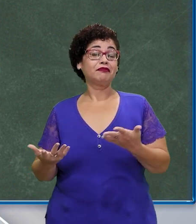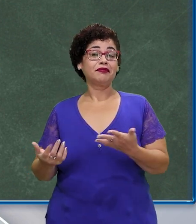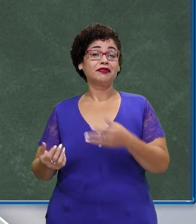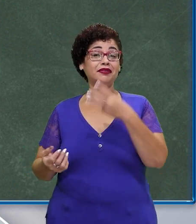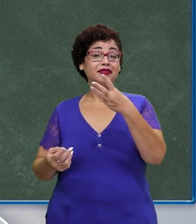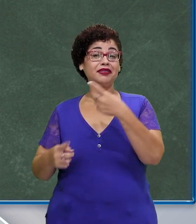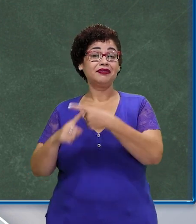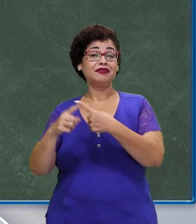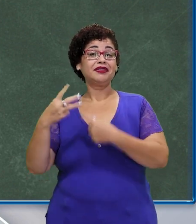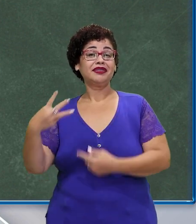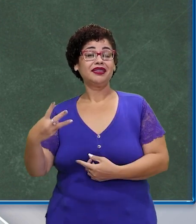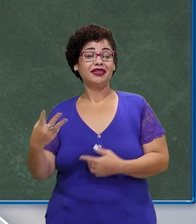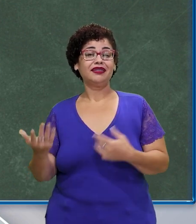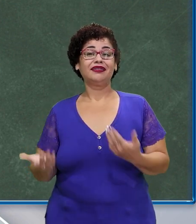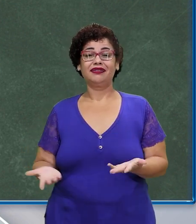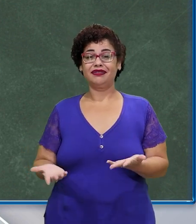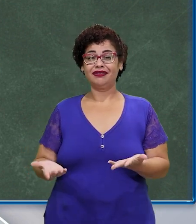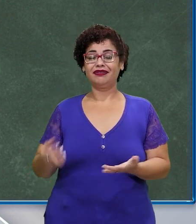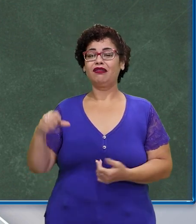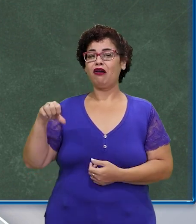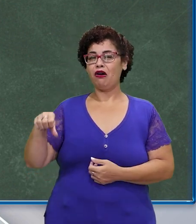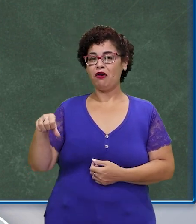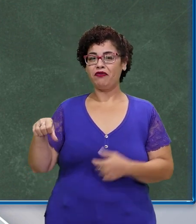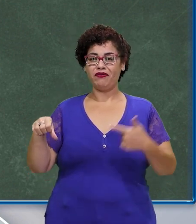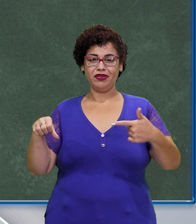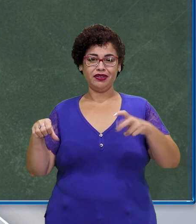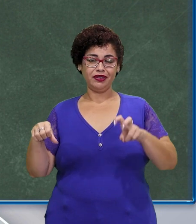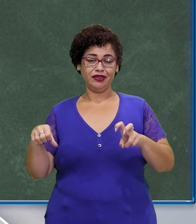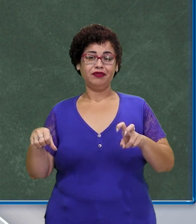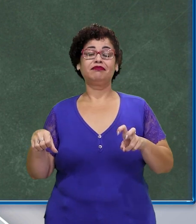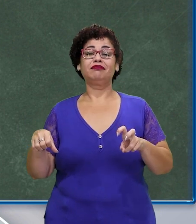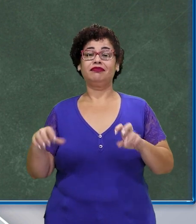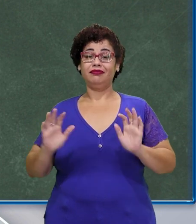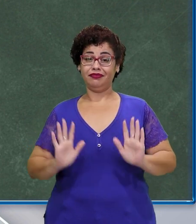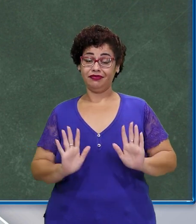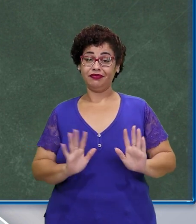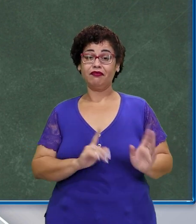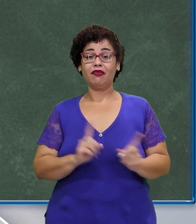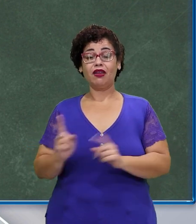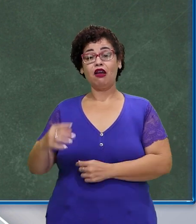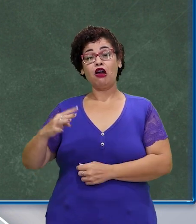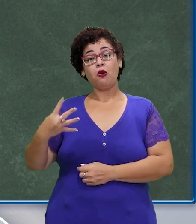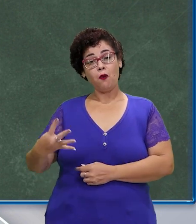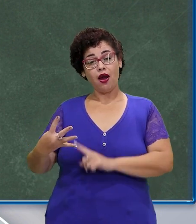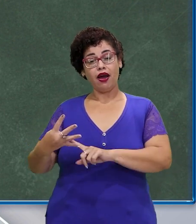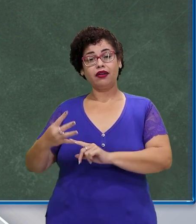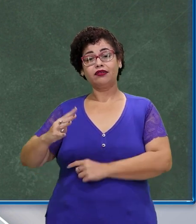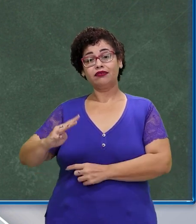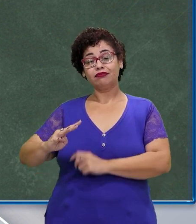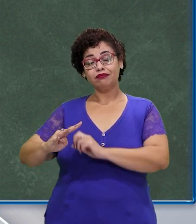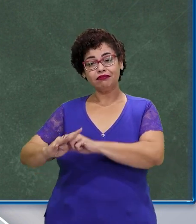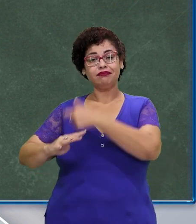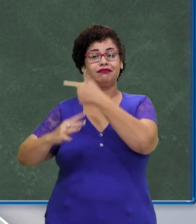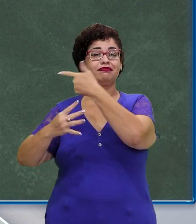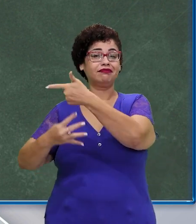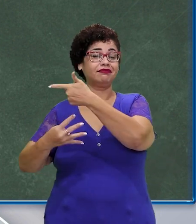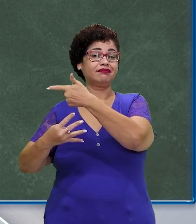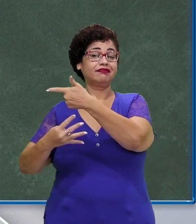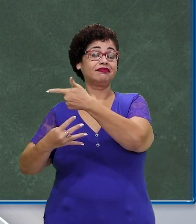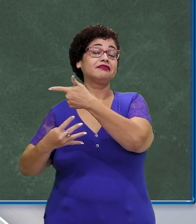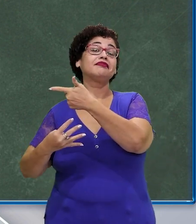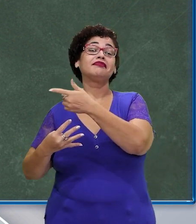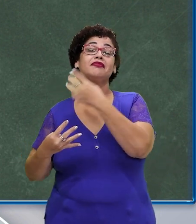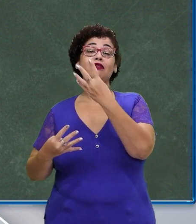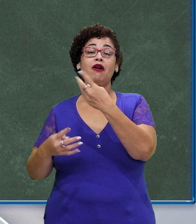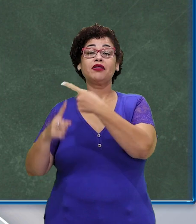dá? 3 vezes 3, 9. Vou pegar o 4 e elevar ao quadrado. Quanto que